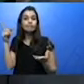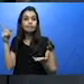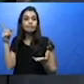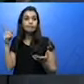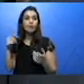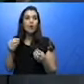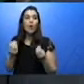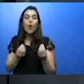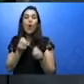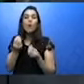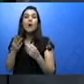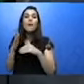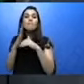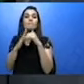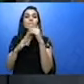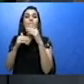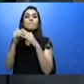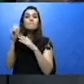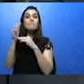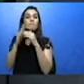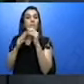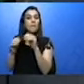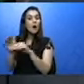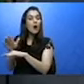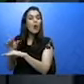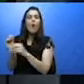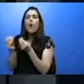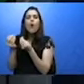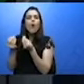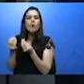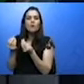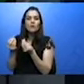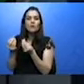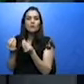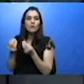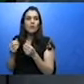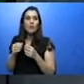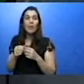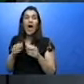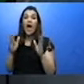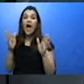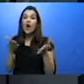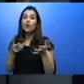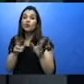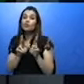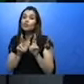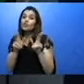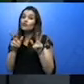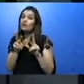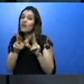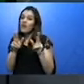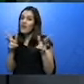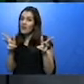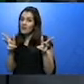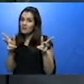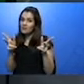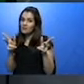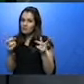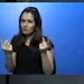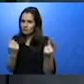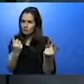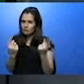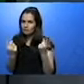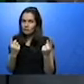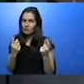suas mãos? Ficou fácil, né? Agora vamos analisar uma diferença entre elas. O